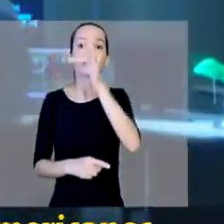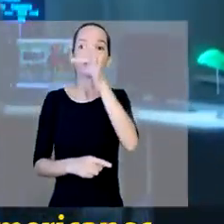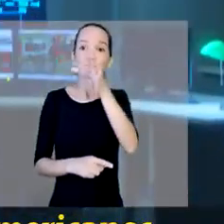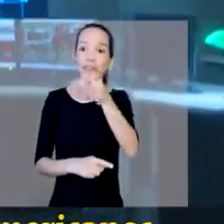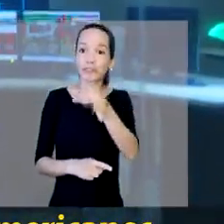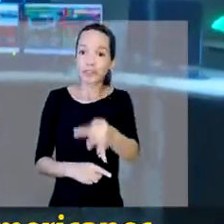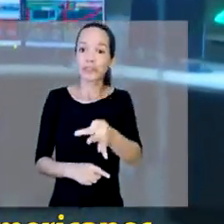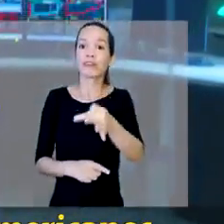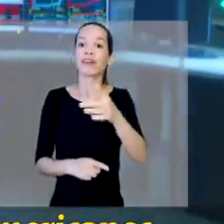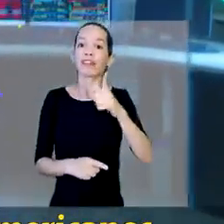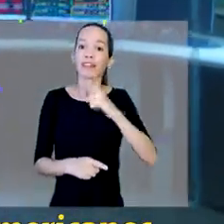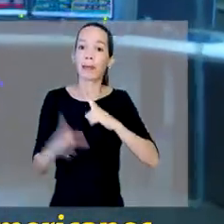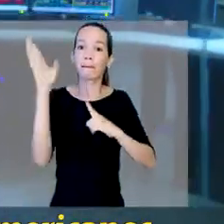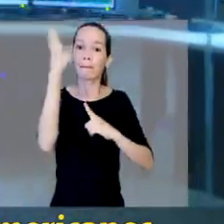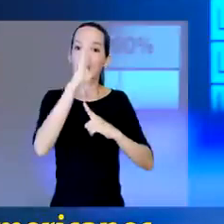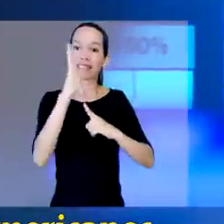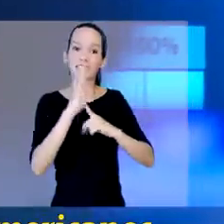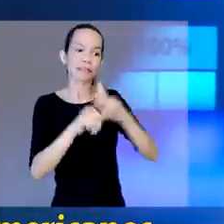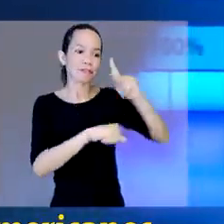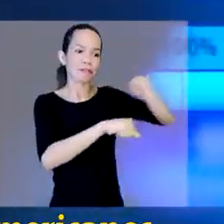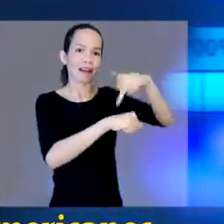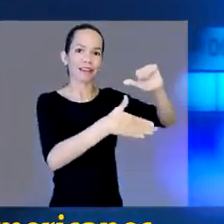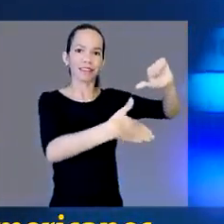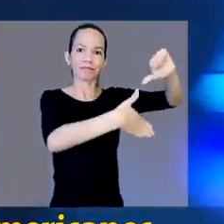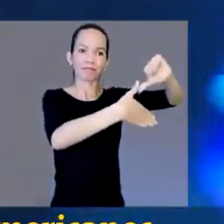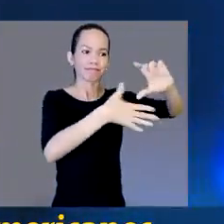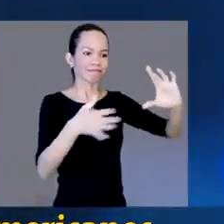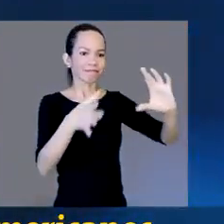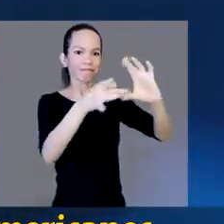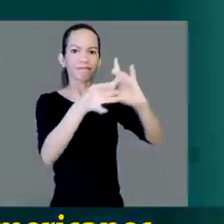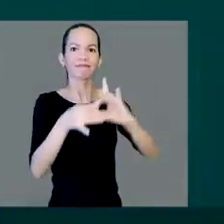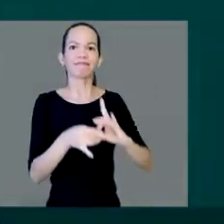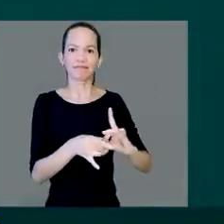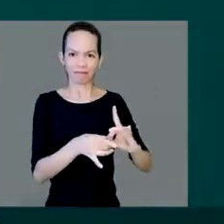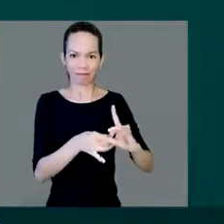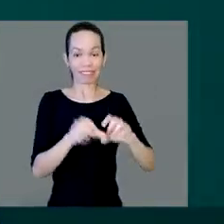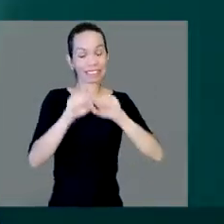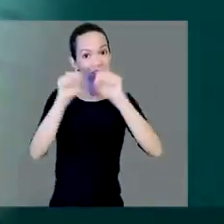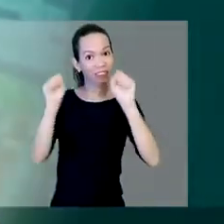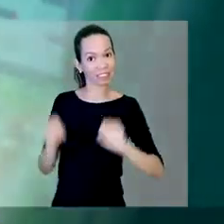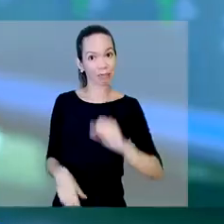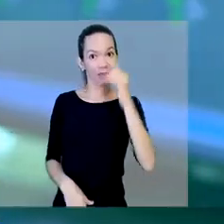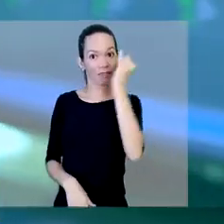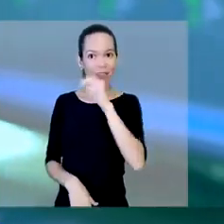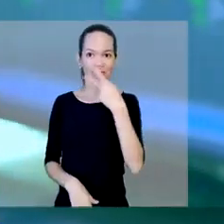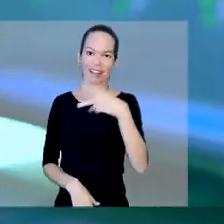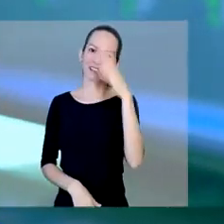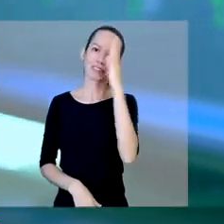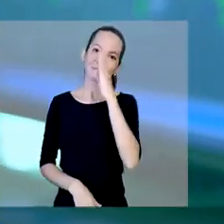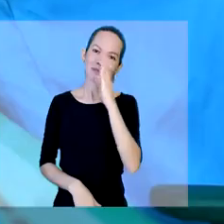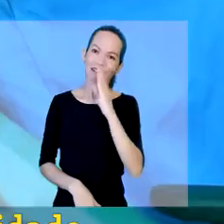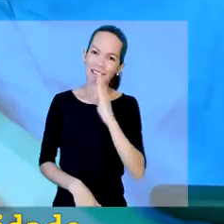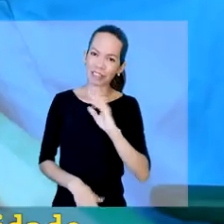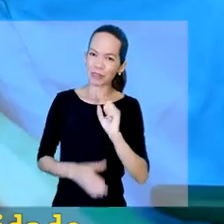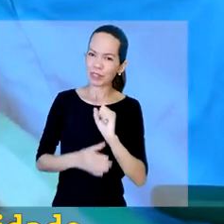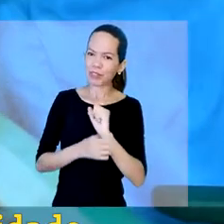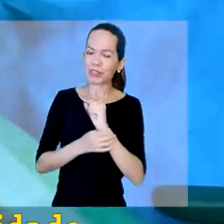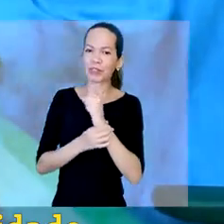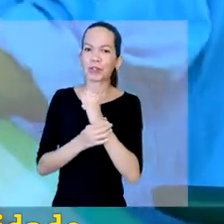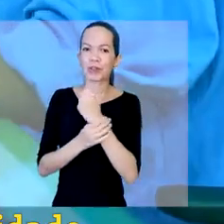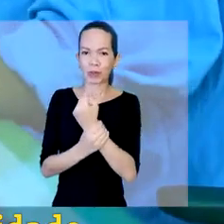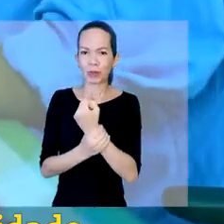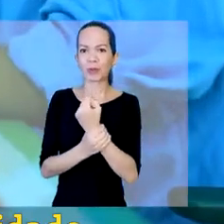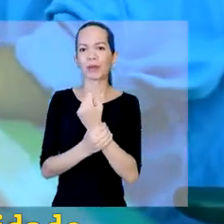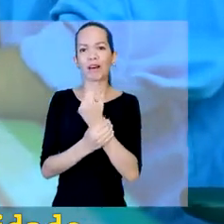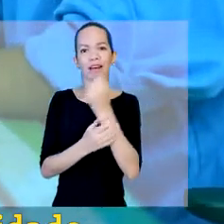de integração energética do Brasil com os países sul-americanos e assegurar ao sistema elétrico brasileiro um